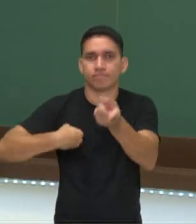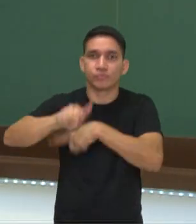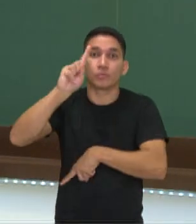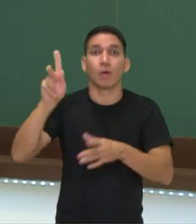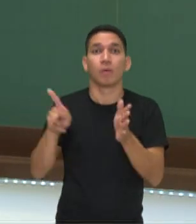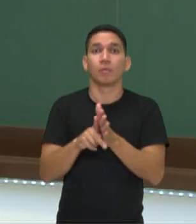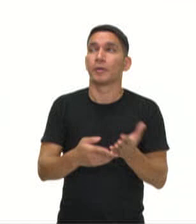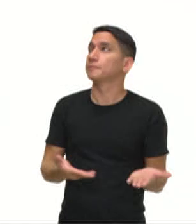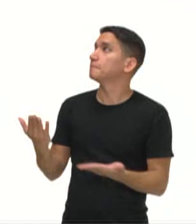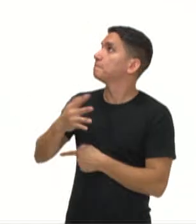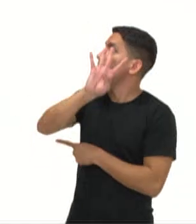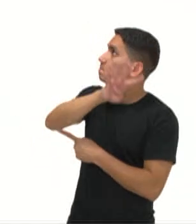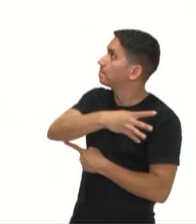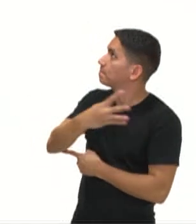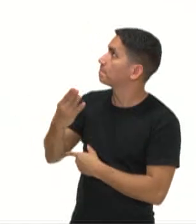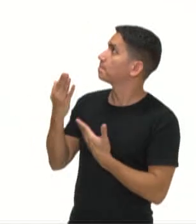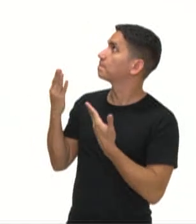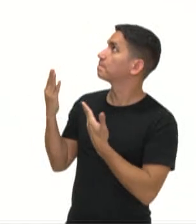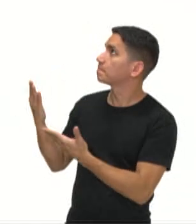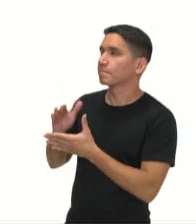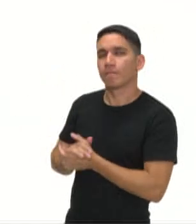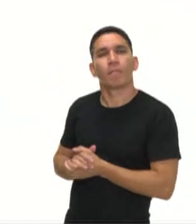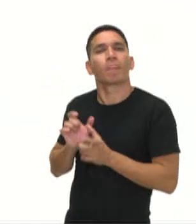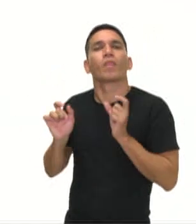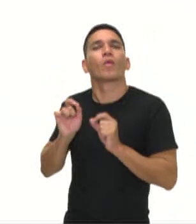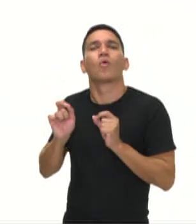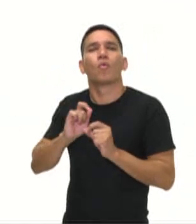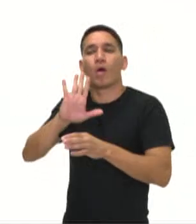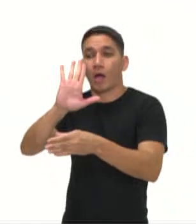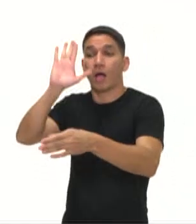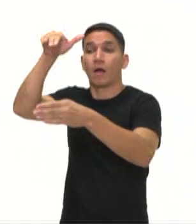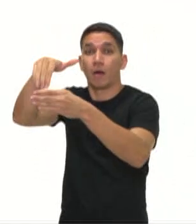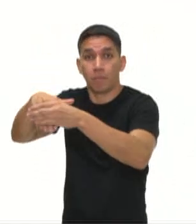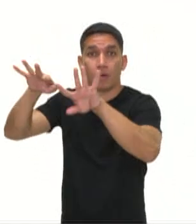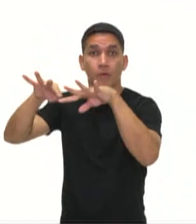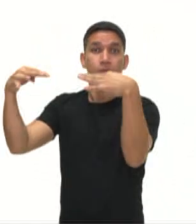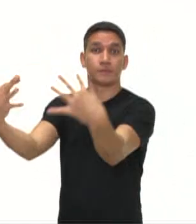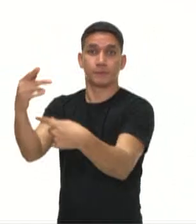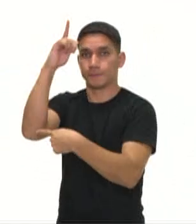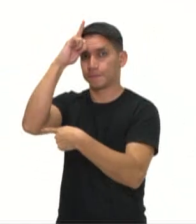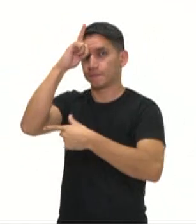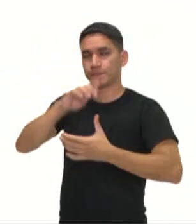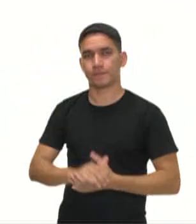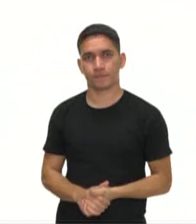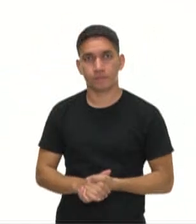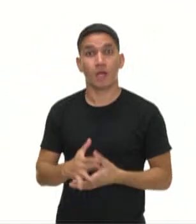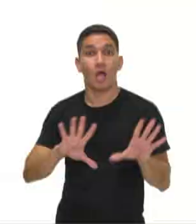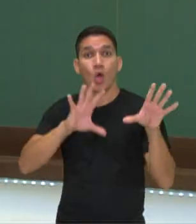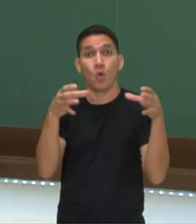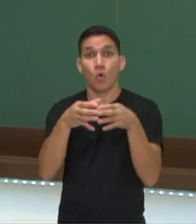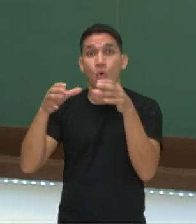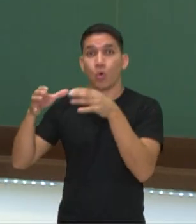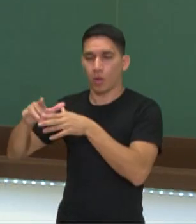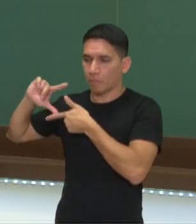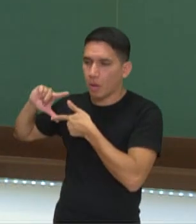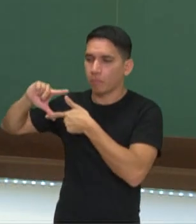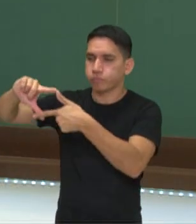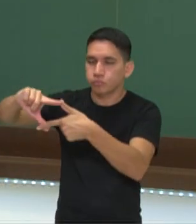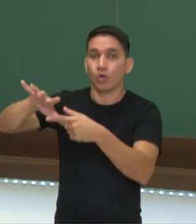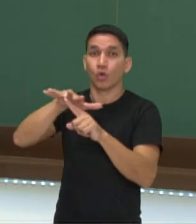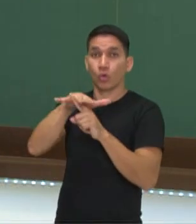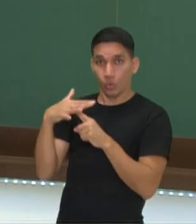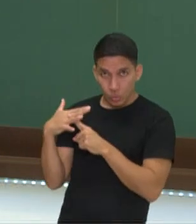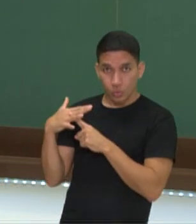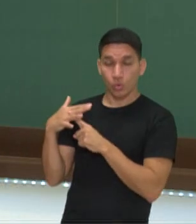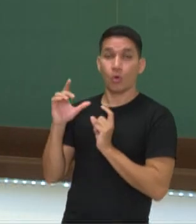a essa tabela que nós temos aqui das eleições para o parlamento alemão. Os grupos conservadores e